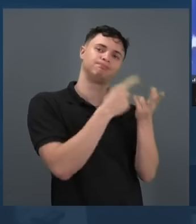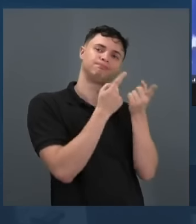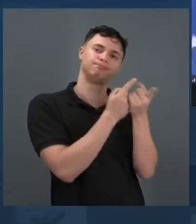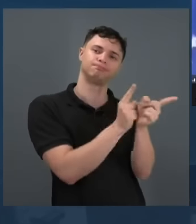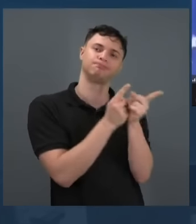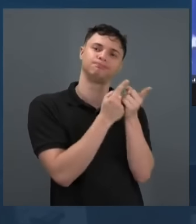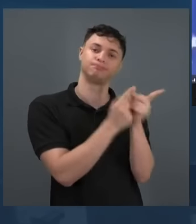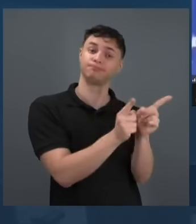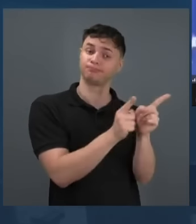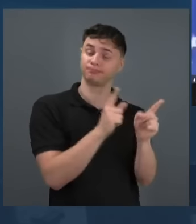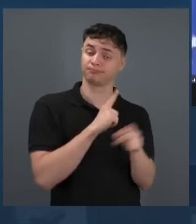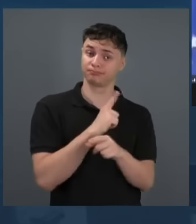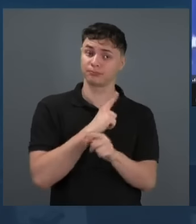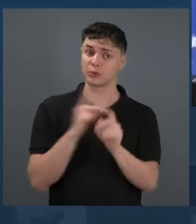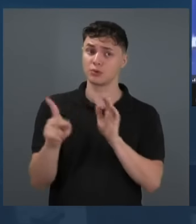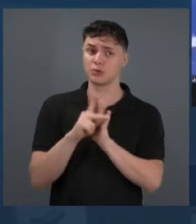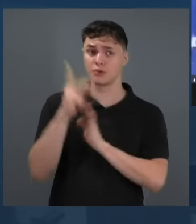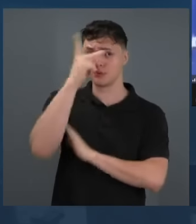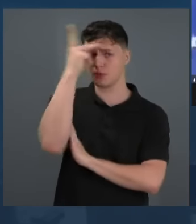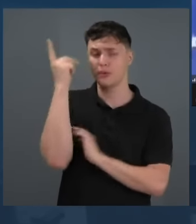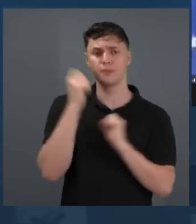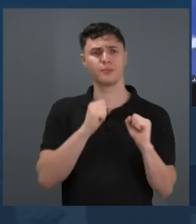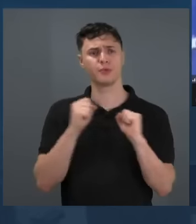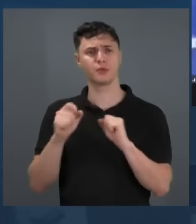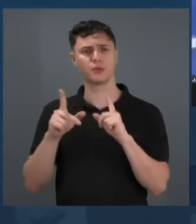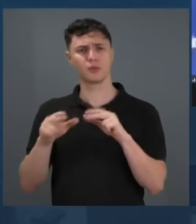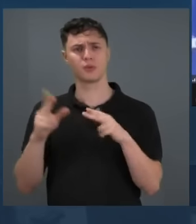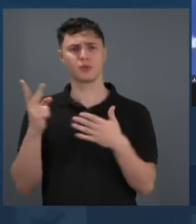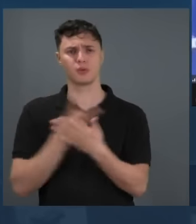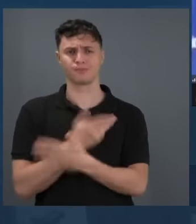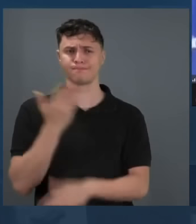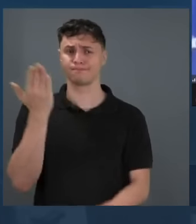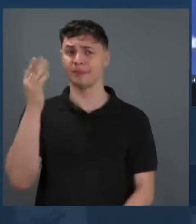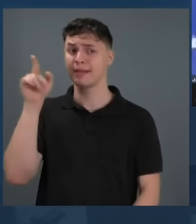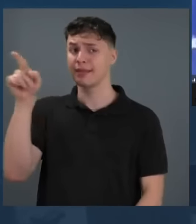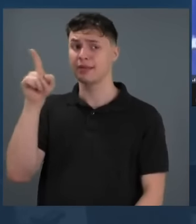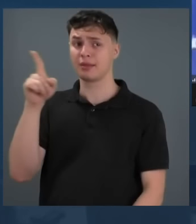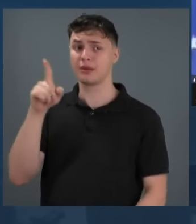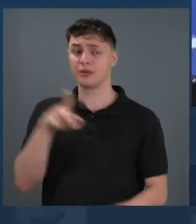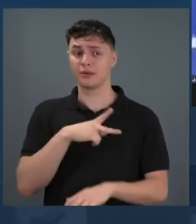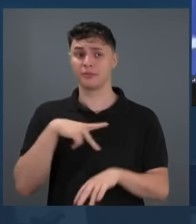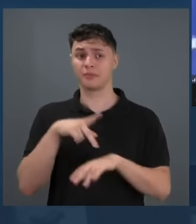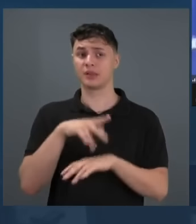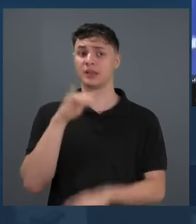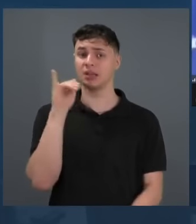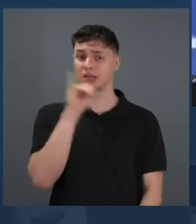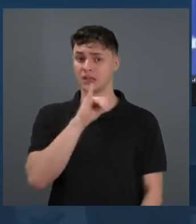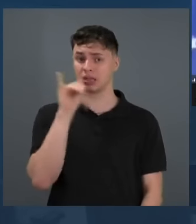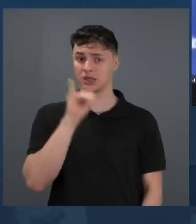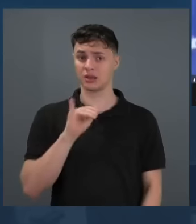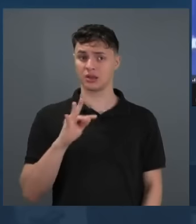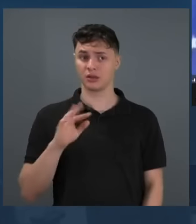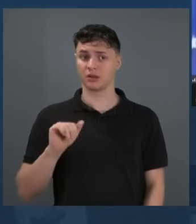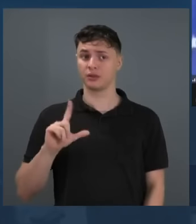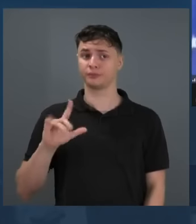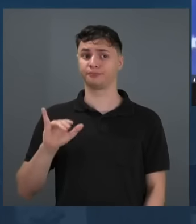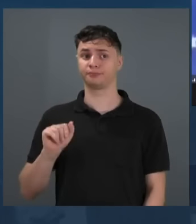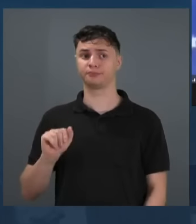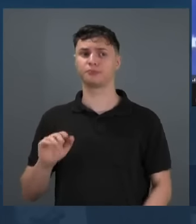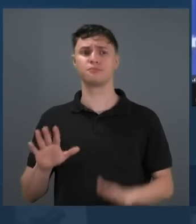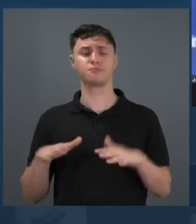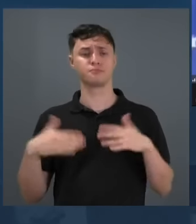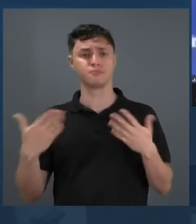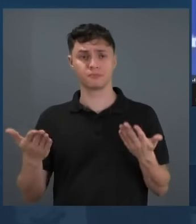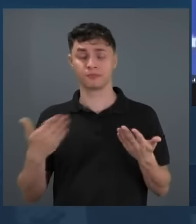perseguidas, né, pelos poderosos, como aconteceu lá na Itália, na Operação Mãos Limpas. Mas, senhor presidente,